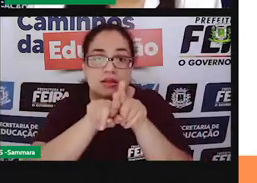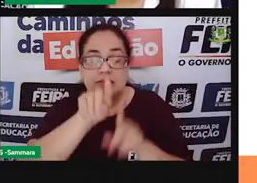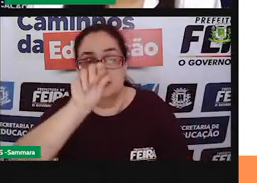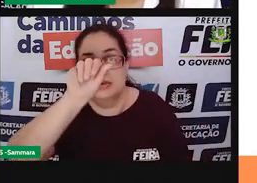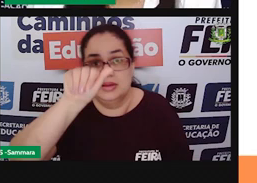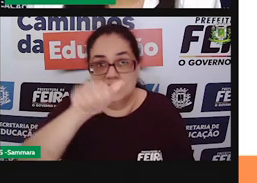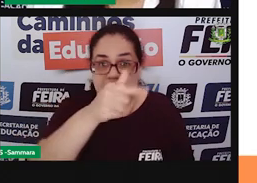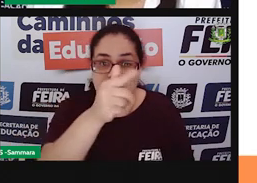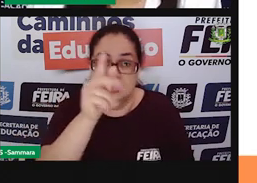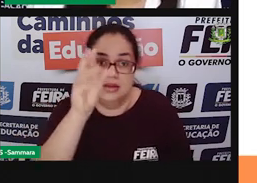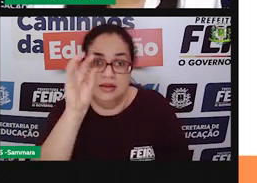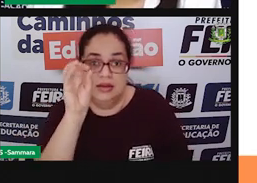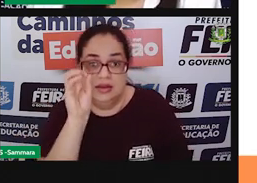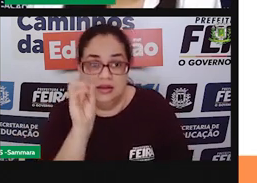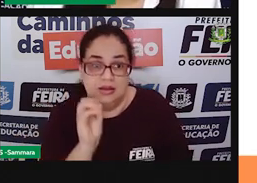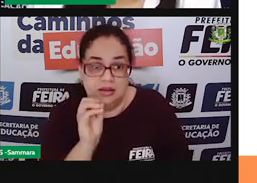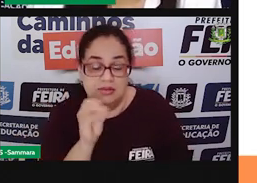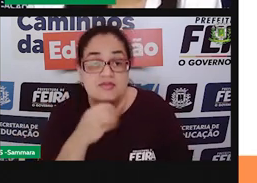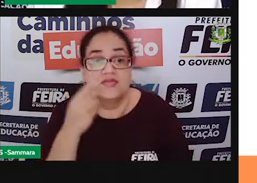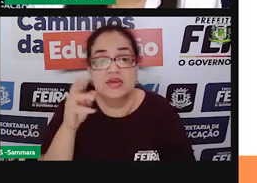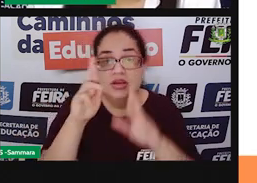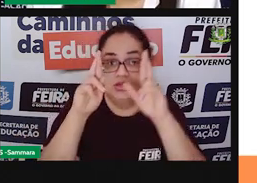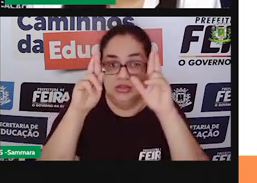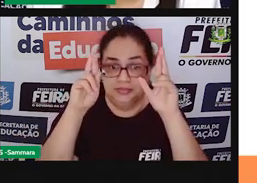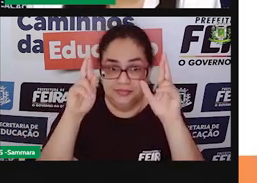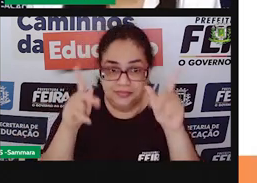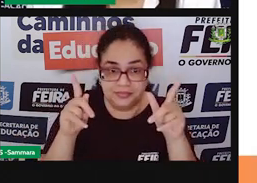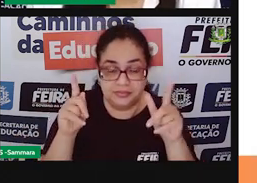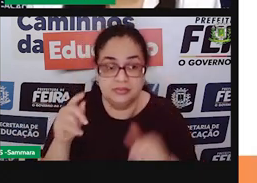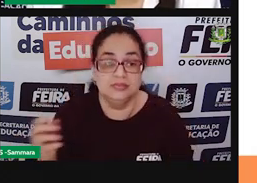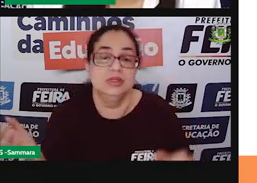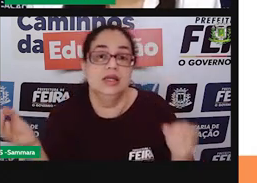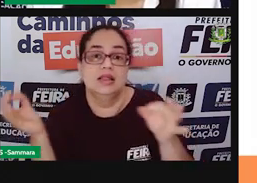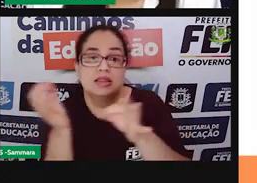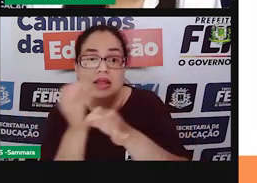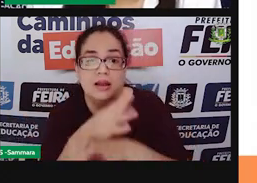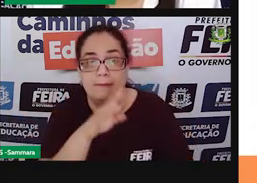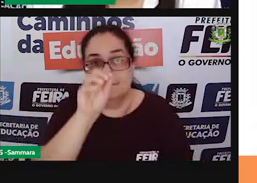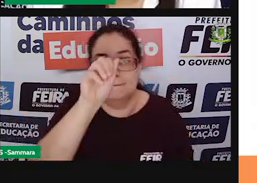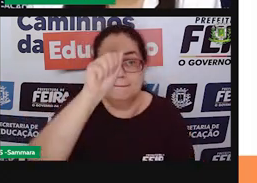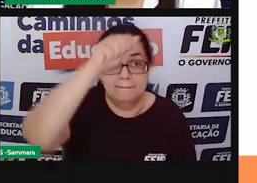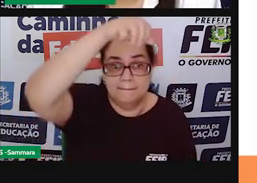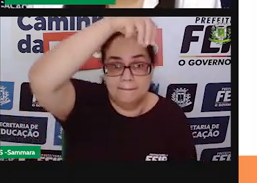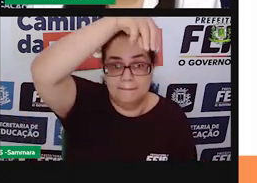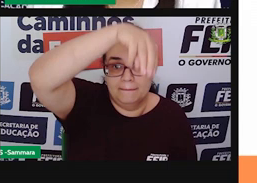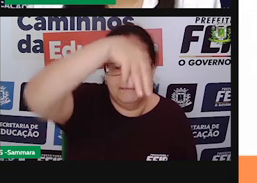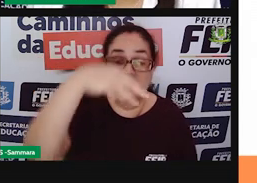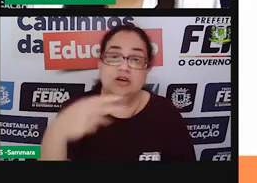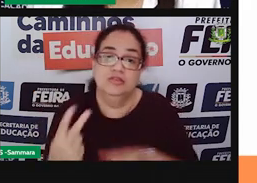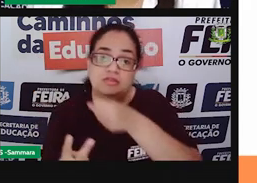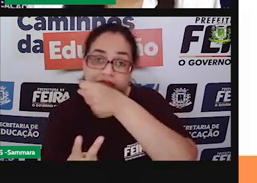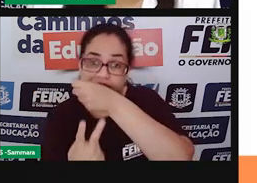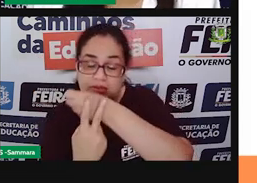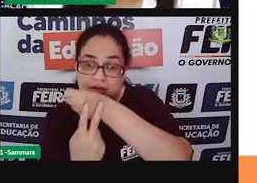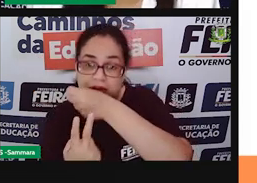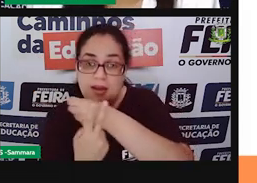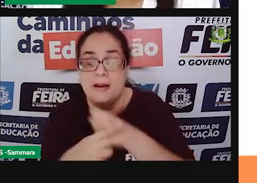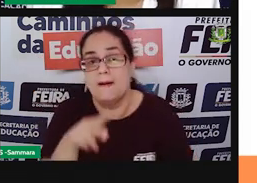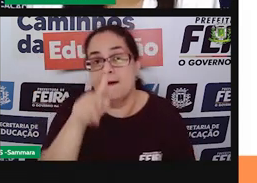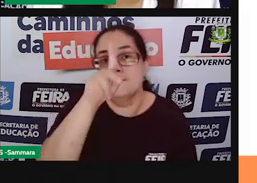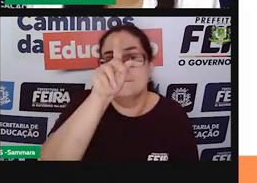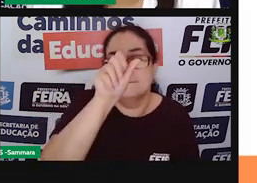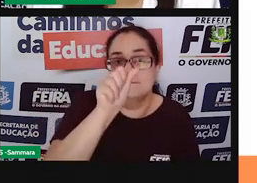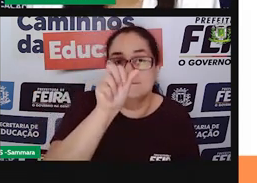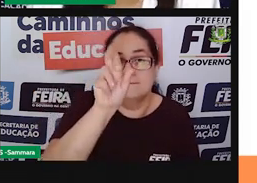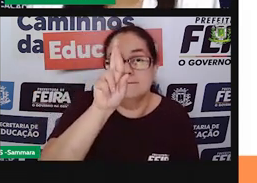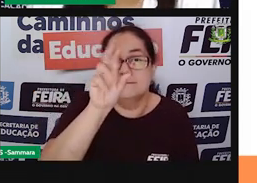são pronunciadas de forma diferente. Com a terminação an, as formas verbais são